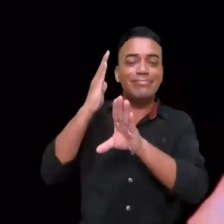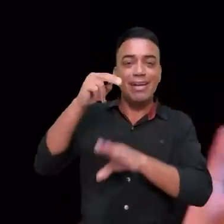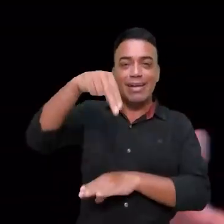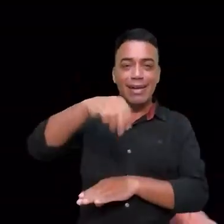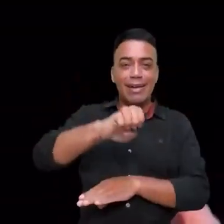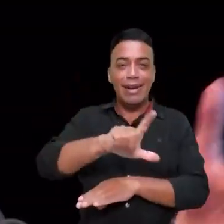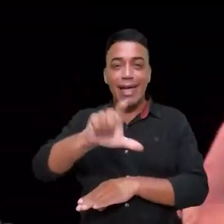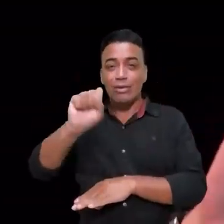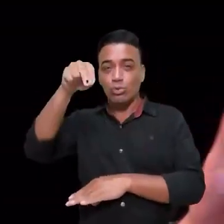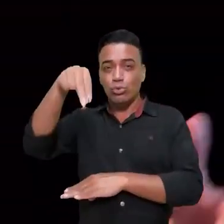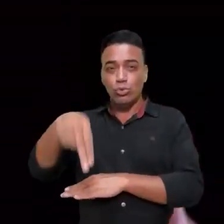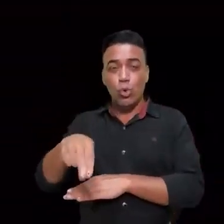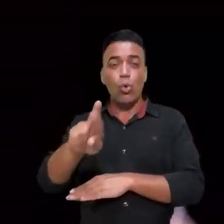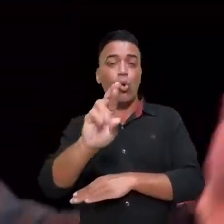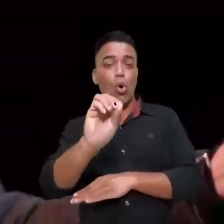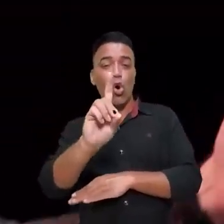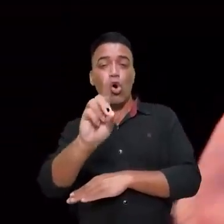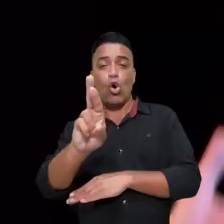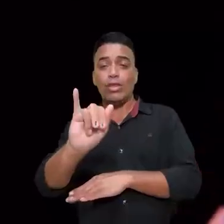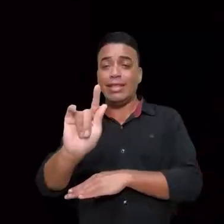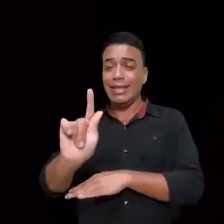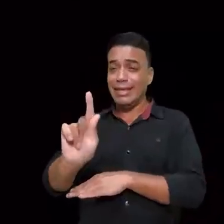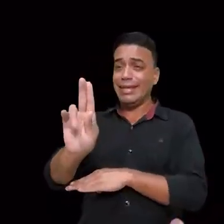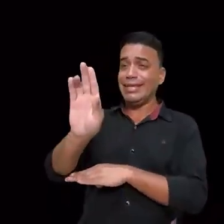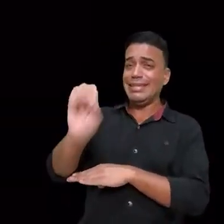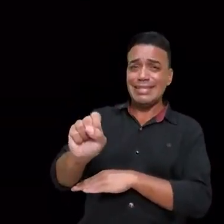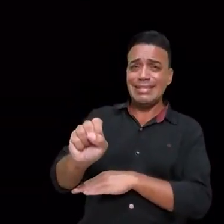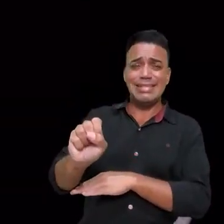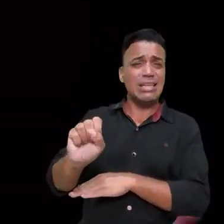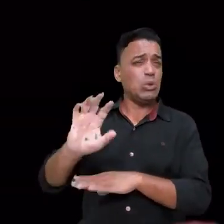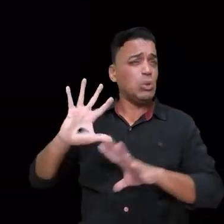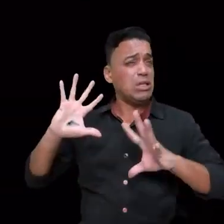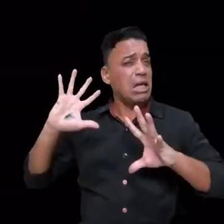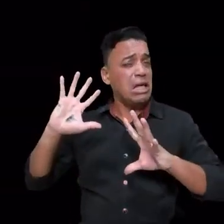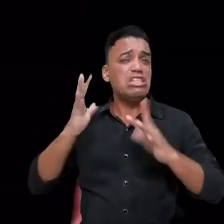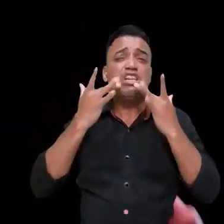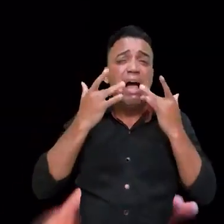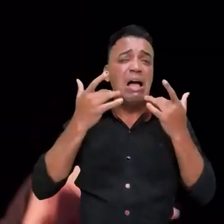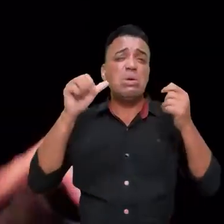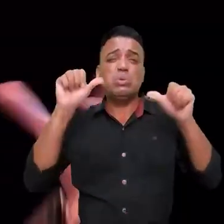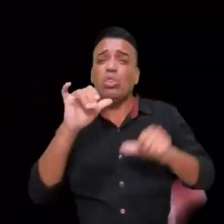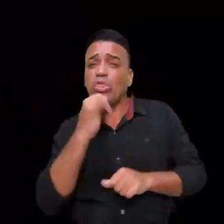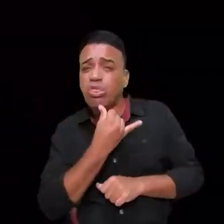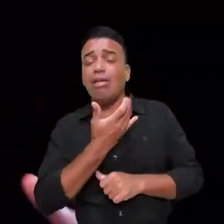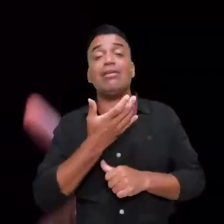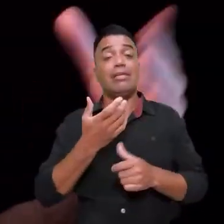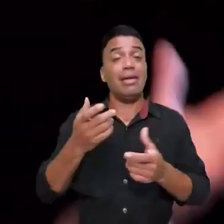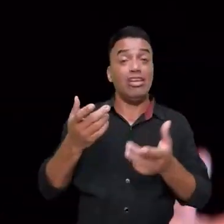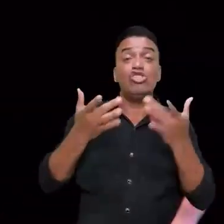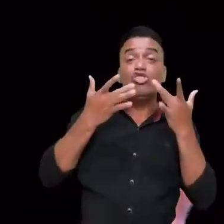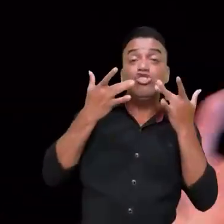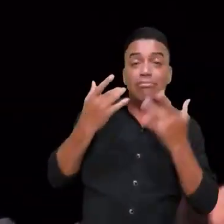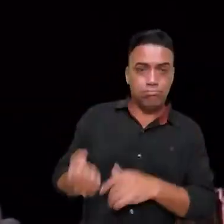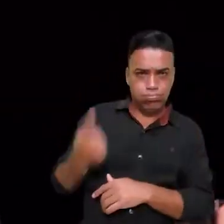Nelson Rodrigues, por todas as tragédias e todas as tragicomédias, com o teatro do absurdo, isso veio um outro lugar, que é esse